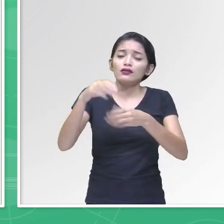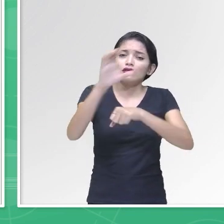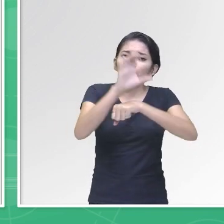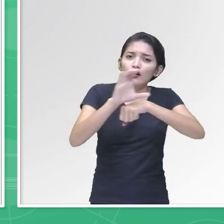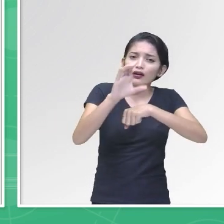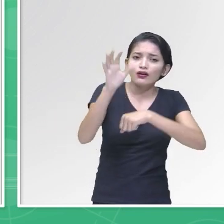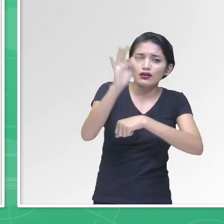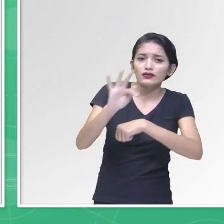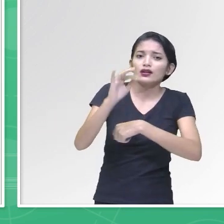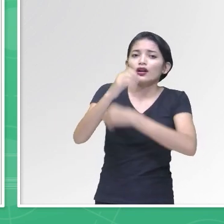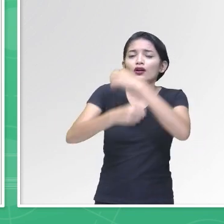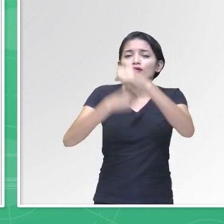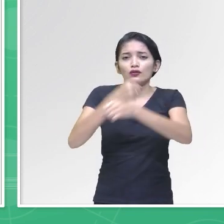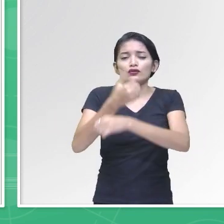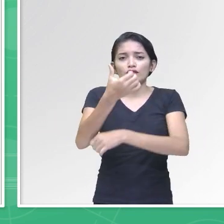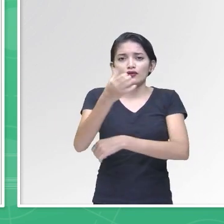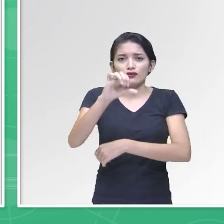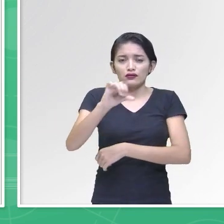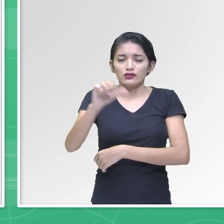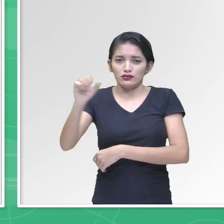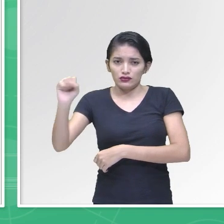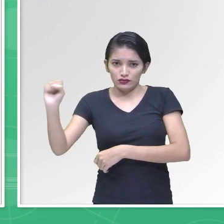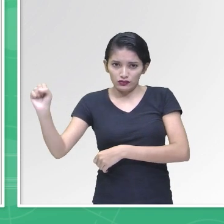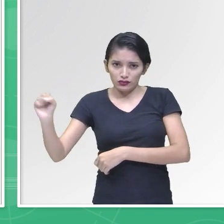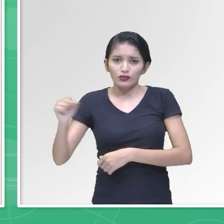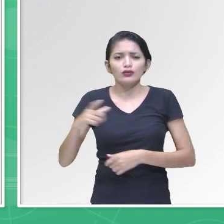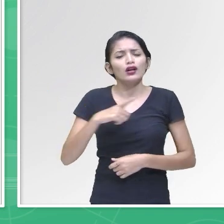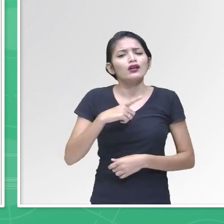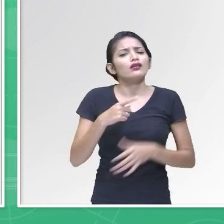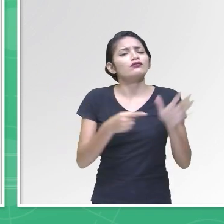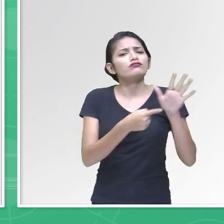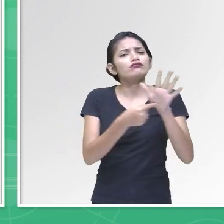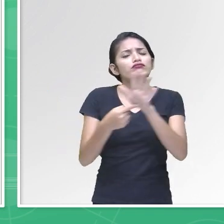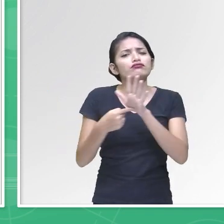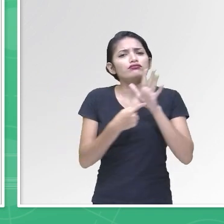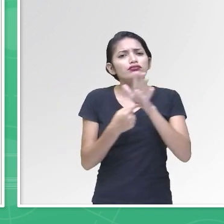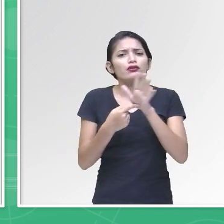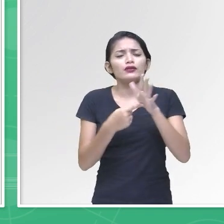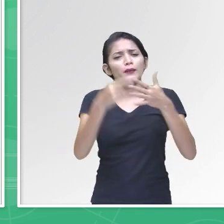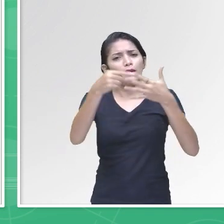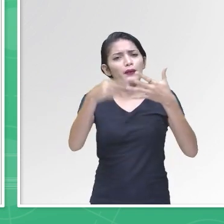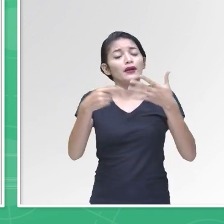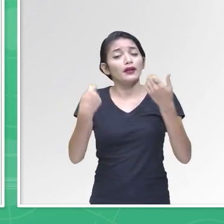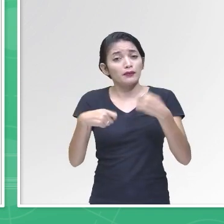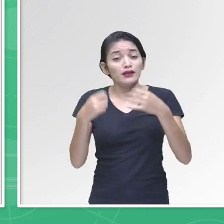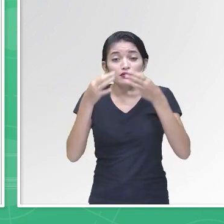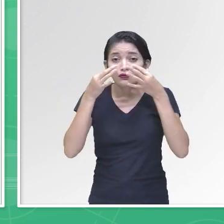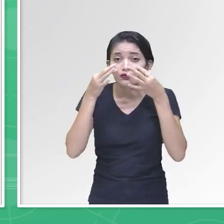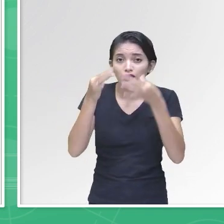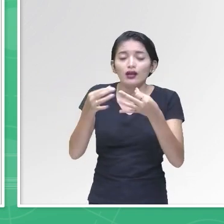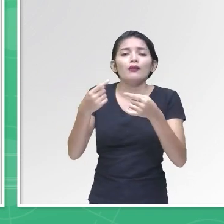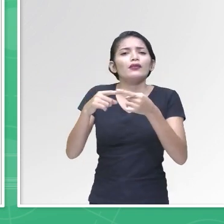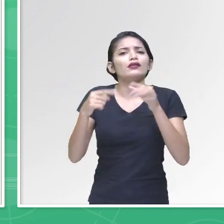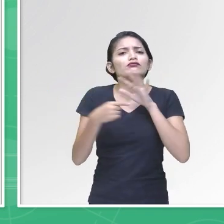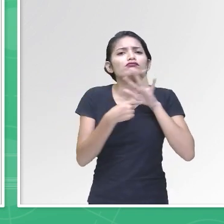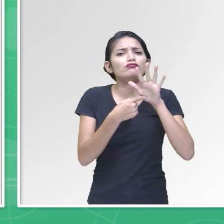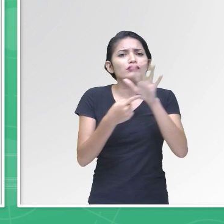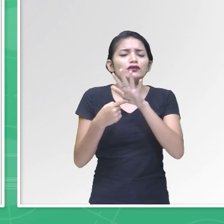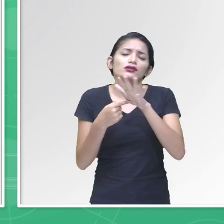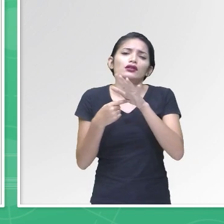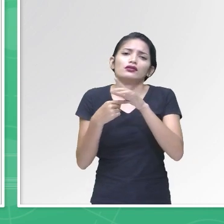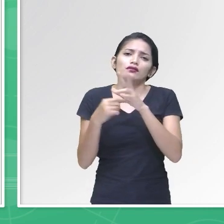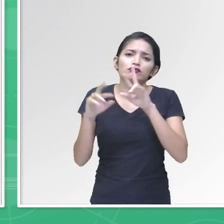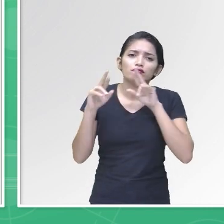Federal de 1988, traz algumas questões que merecem atenção, por se mostrarem